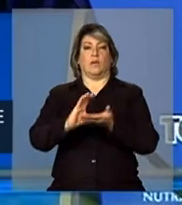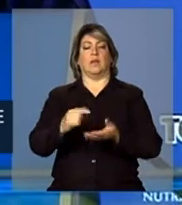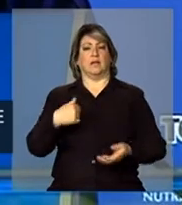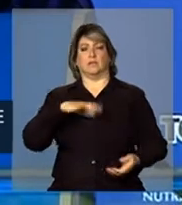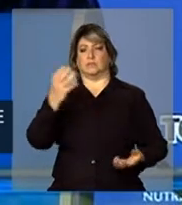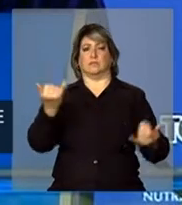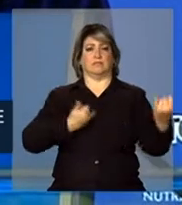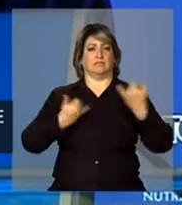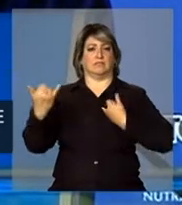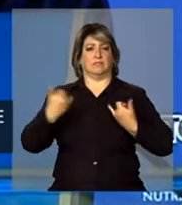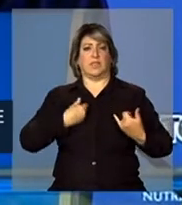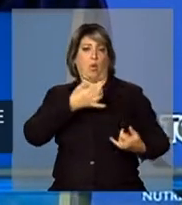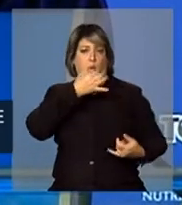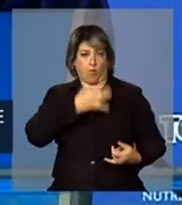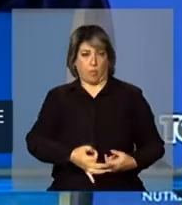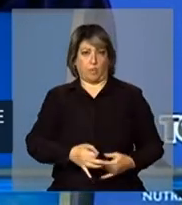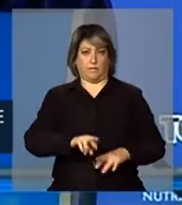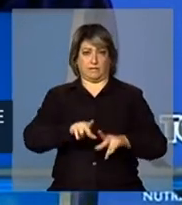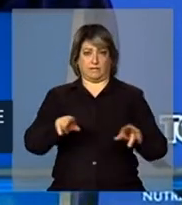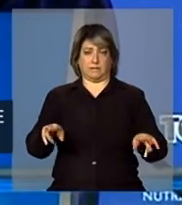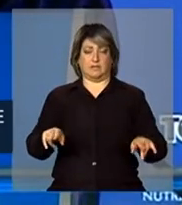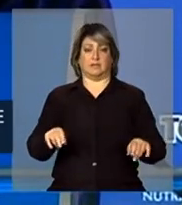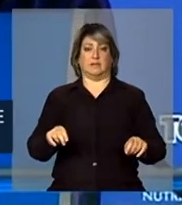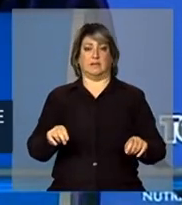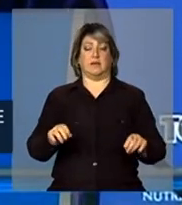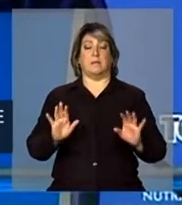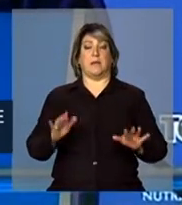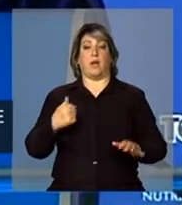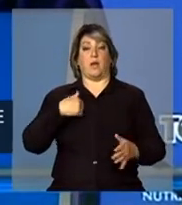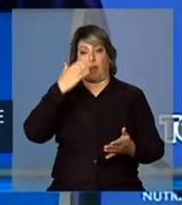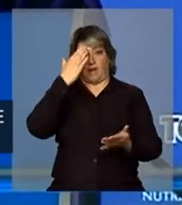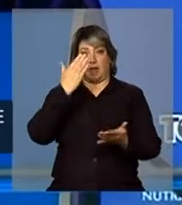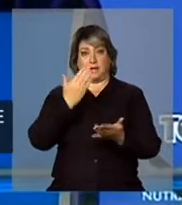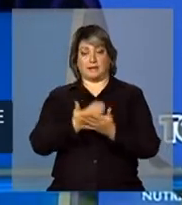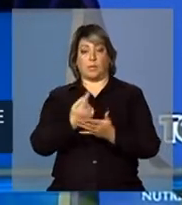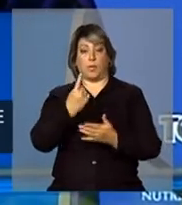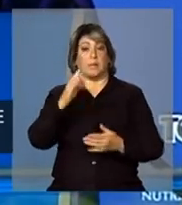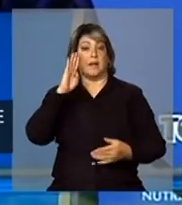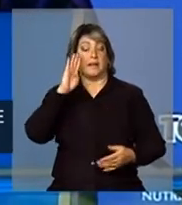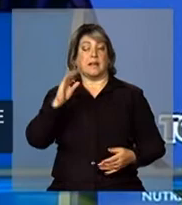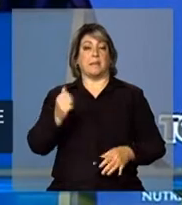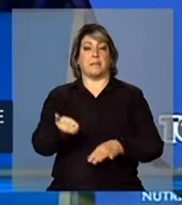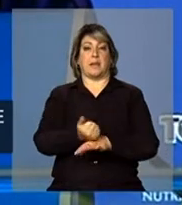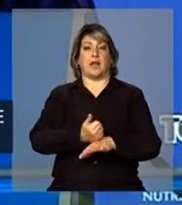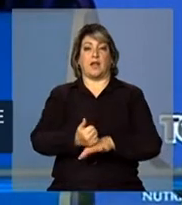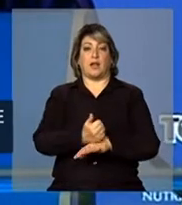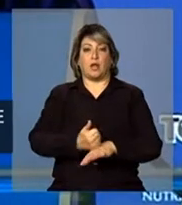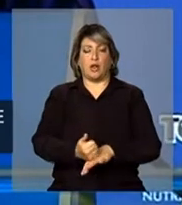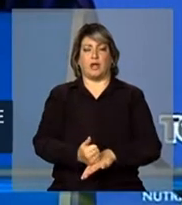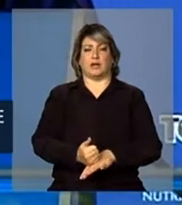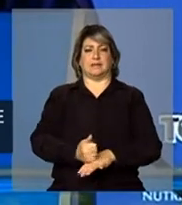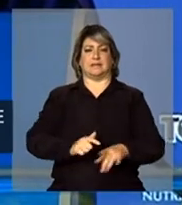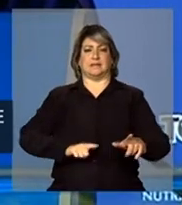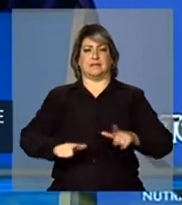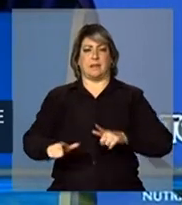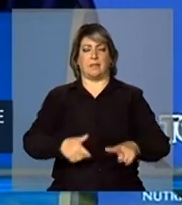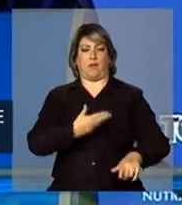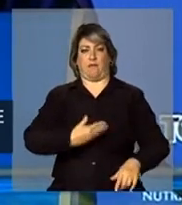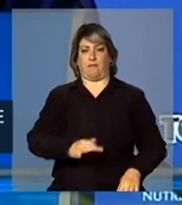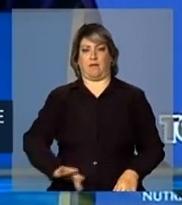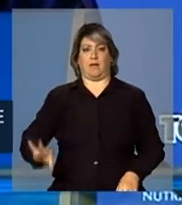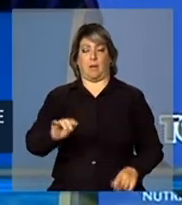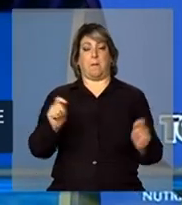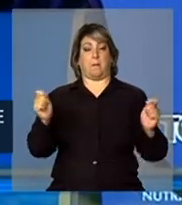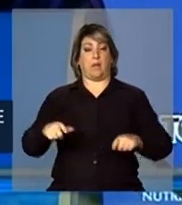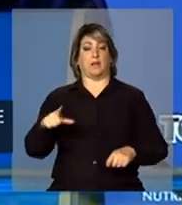sugestões. E eu acredito que uma das melhores práticas que o governo federal pode ter é